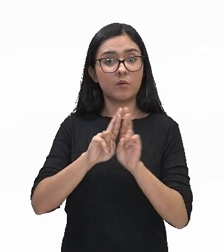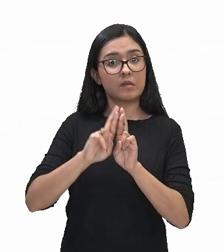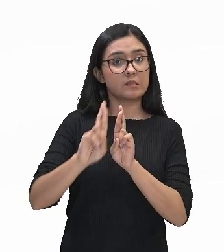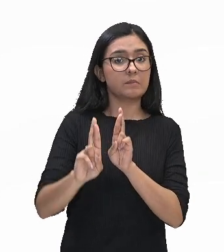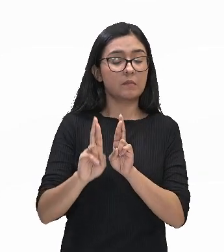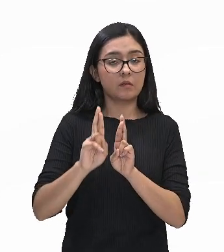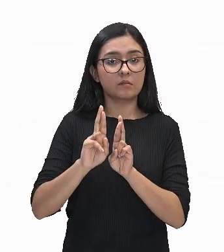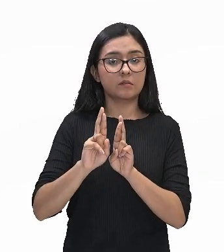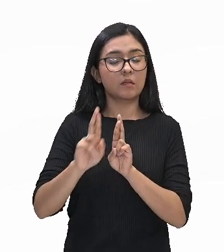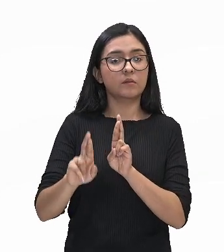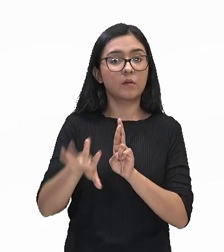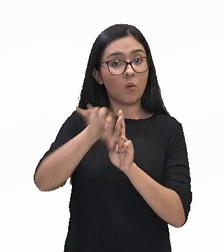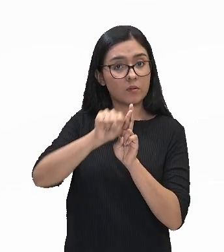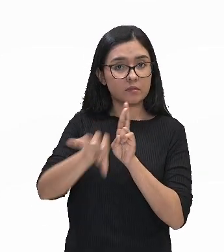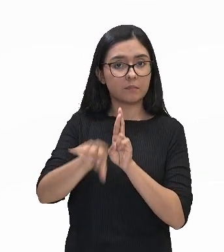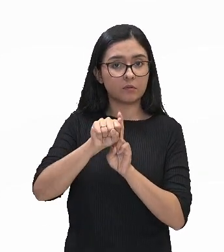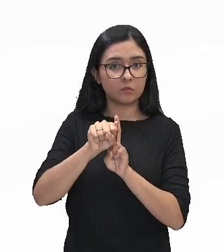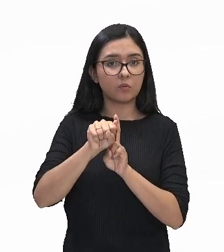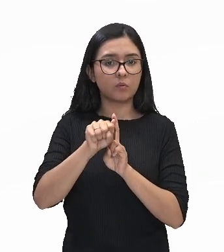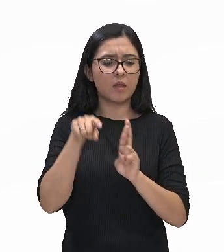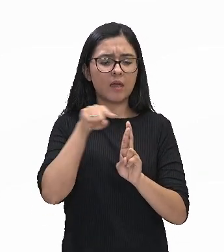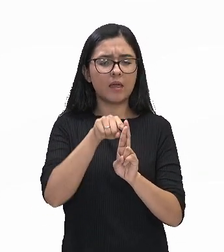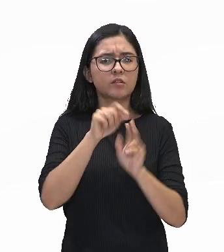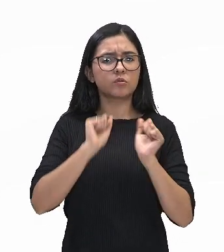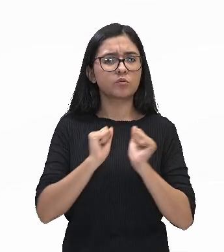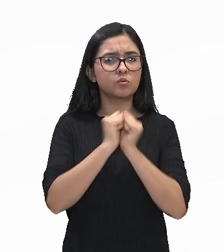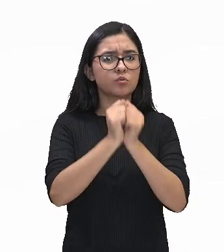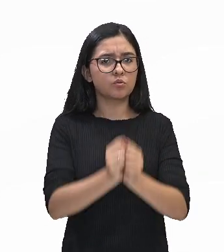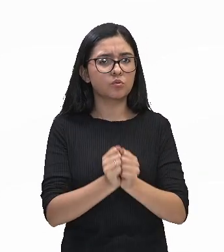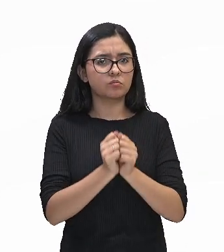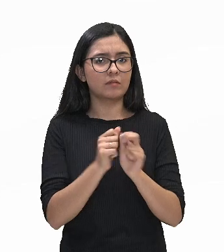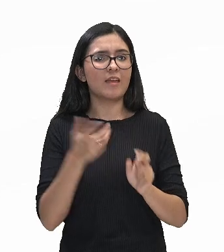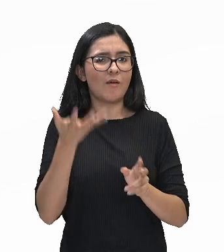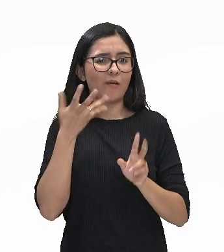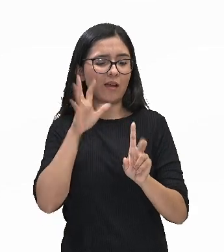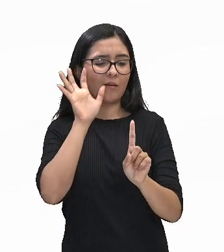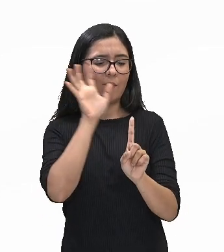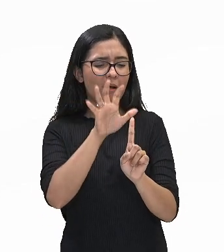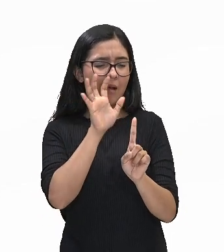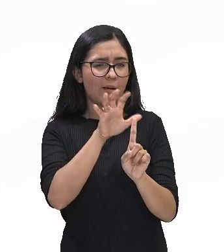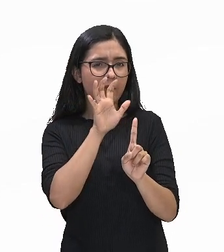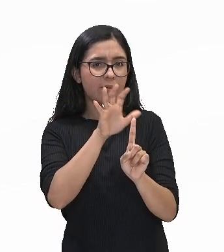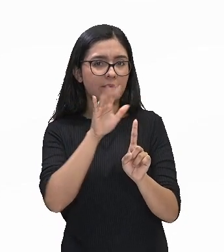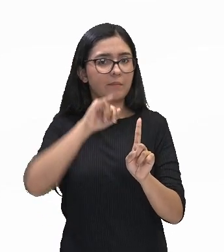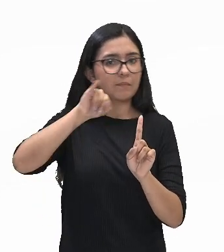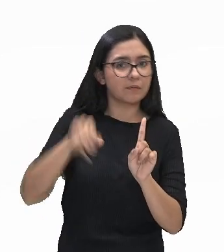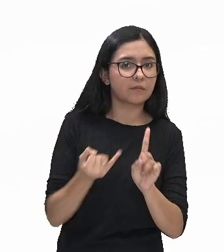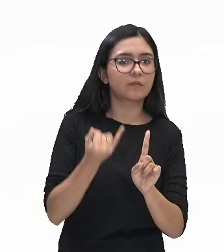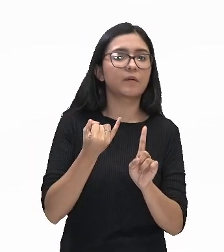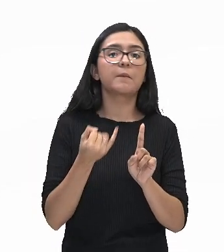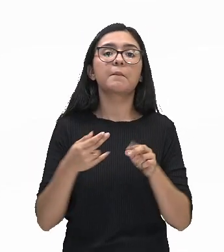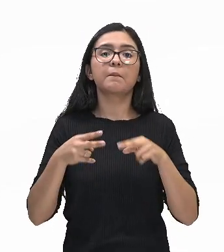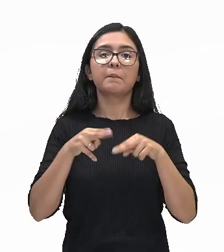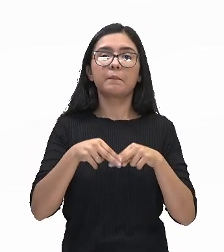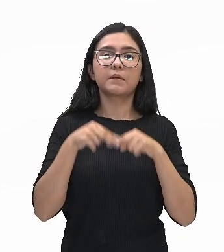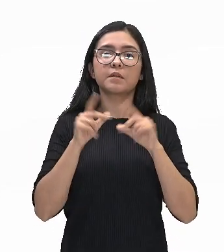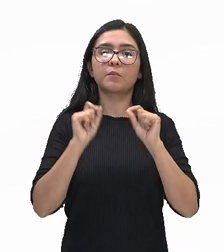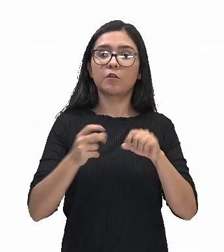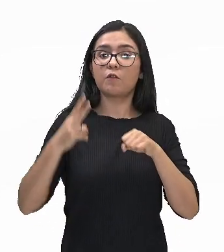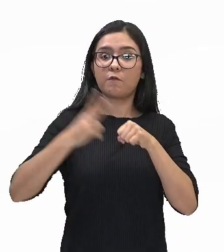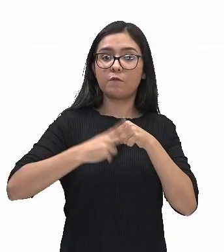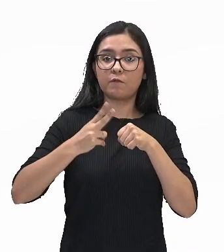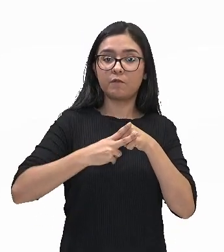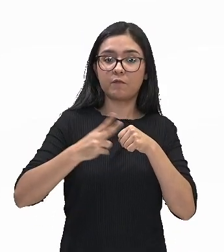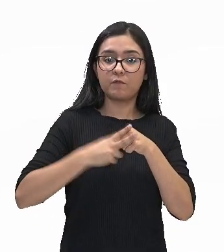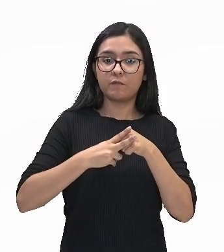né? Para alguém que está ali do meu lado, para alguém que eu quero atingir. Aproveite. Olha o verbo no imperativo, estou